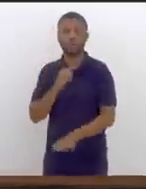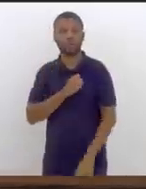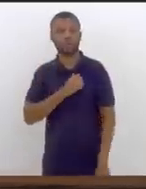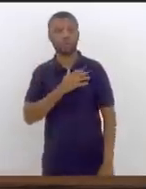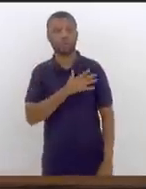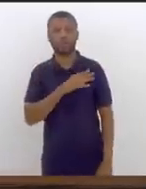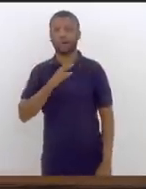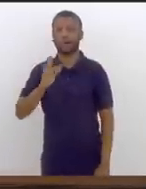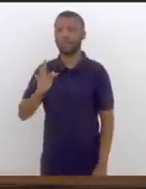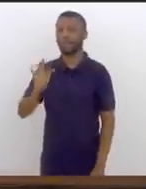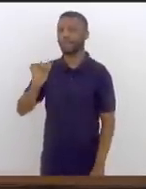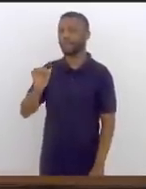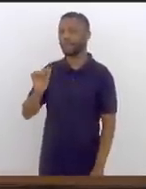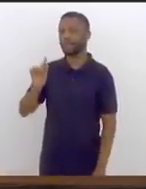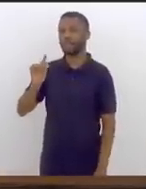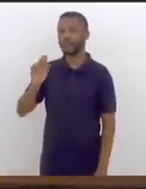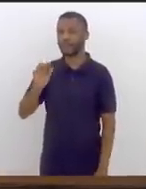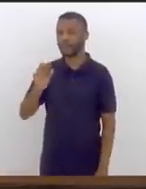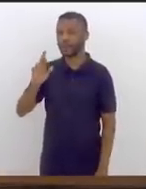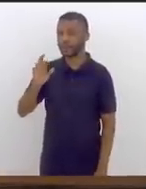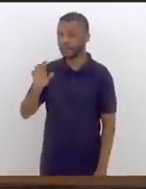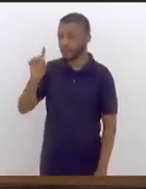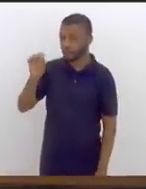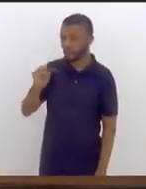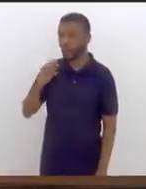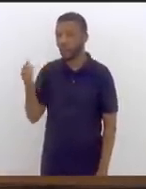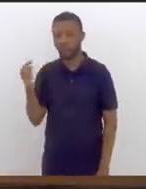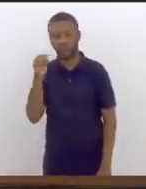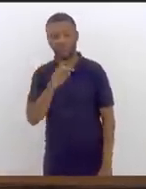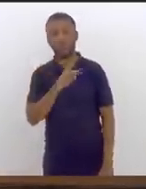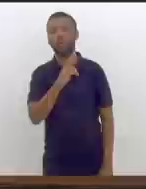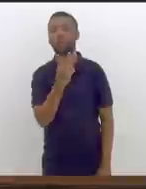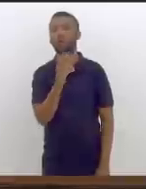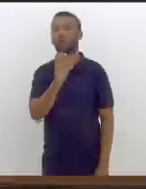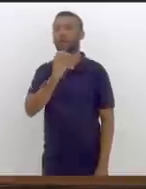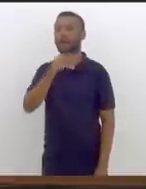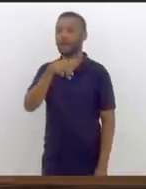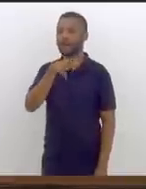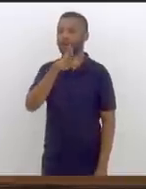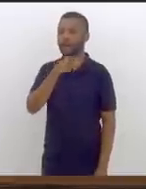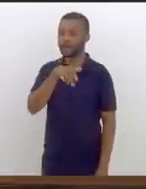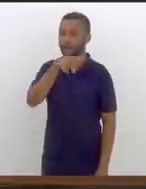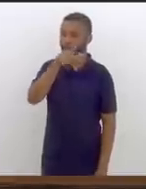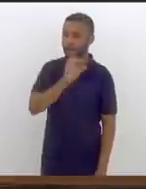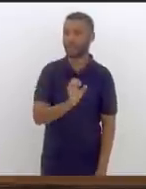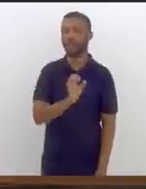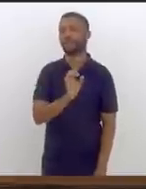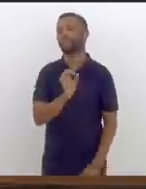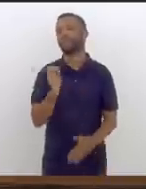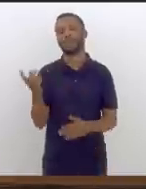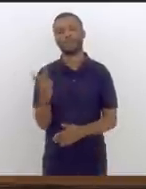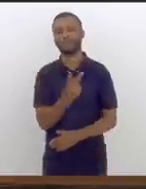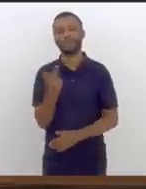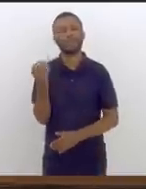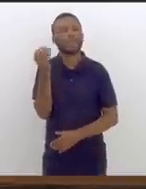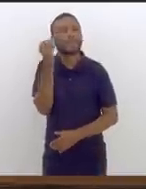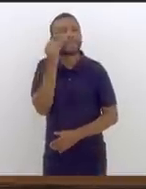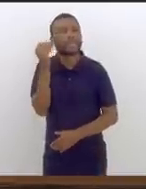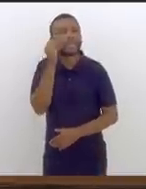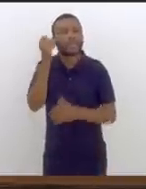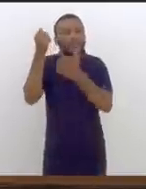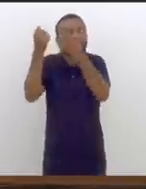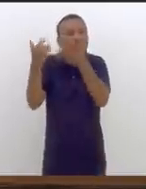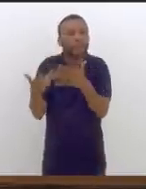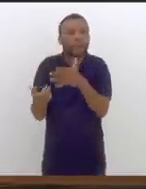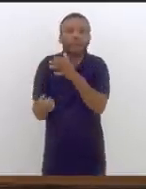ou se foi pelo Coronel Henrique um dos dois na realidade é falou que ia tentar fazer isso um projeto